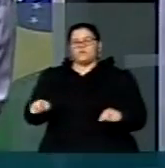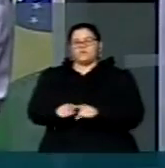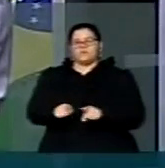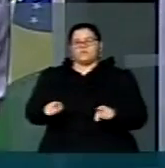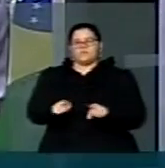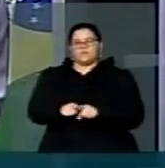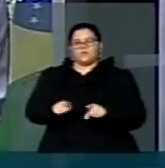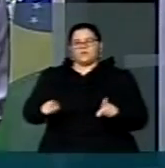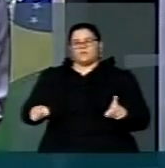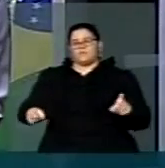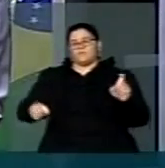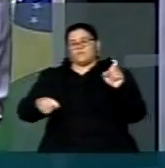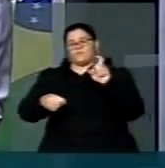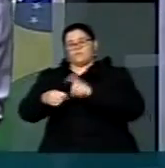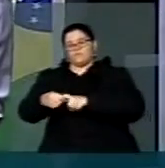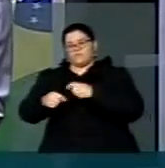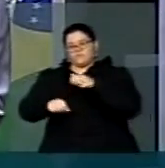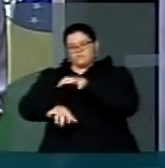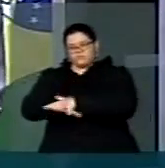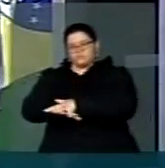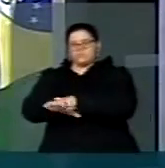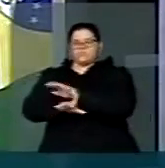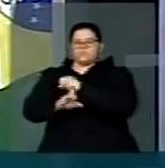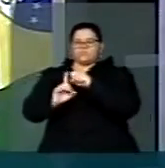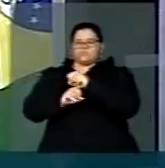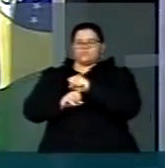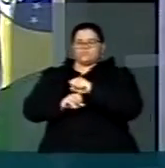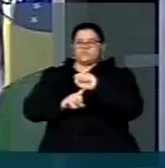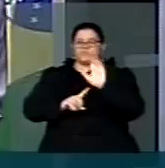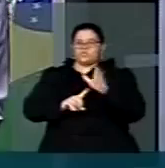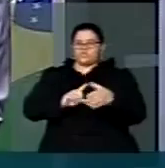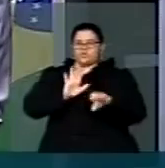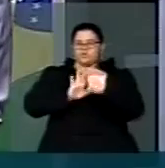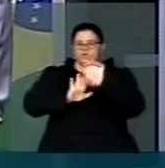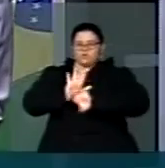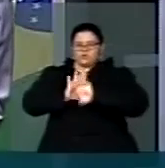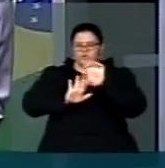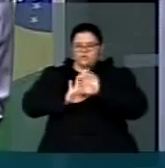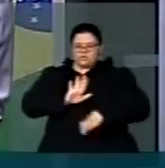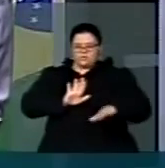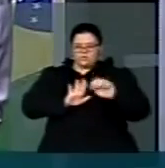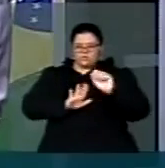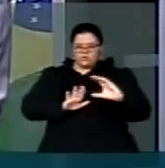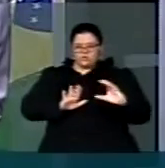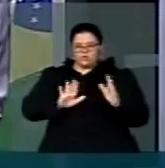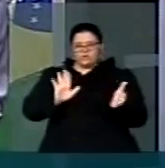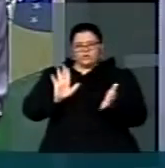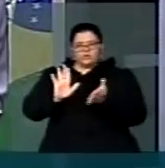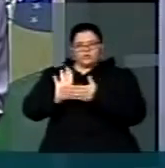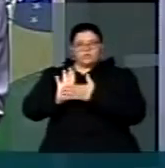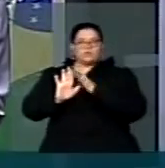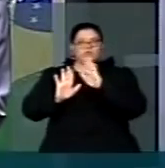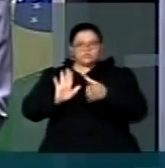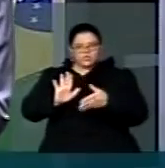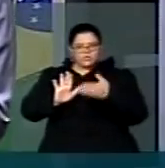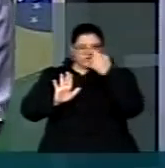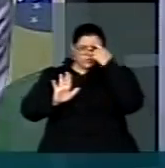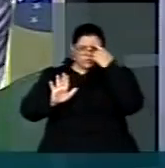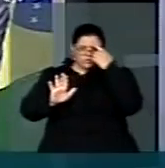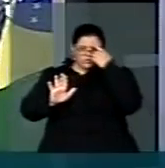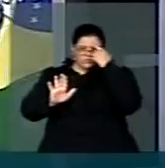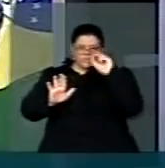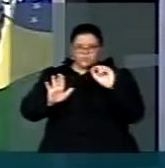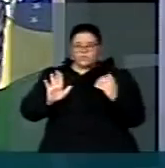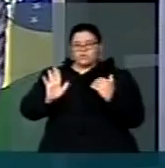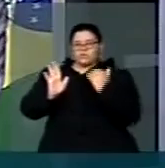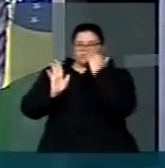de reinserção social, nos termos do Estatuto da Criança e do Adolescente. Considerando, portanto, a legislação especial para